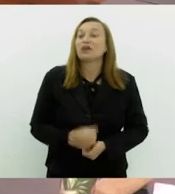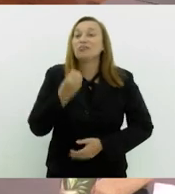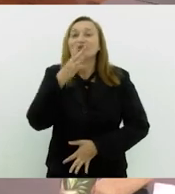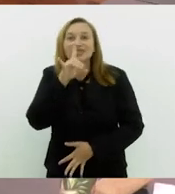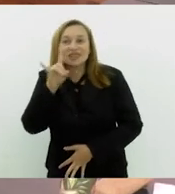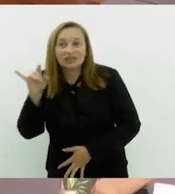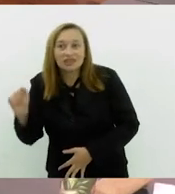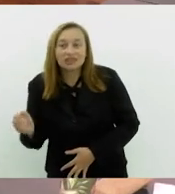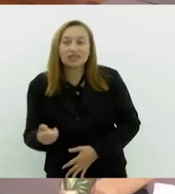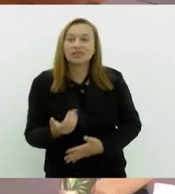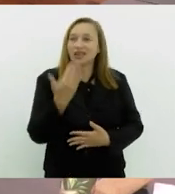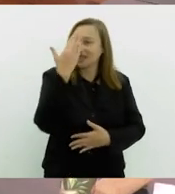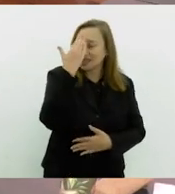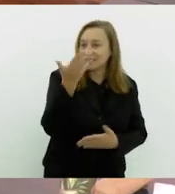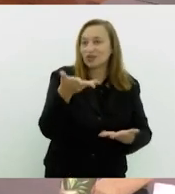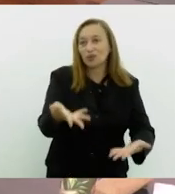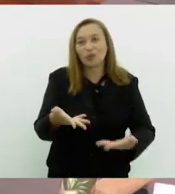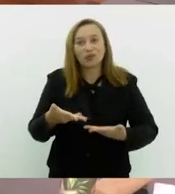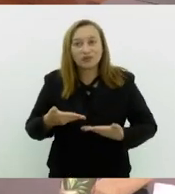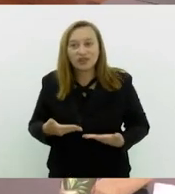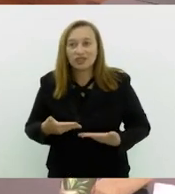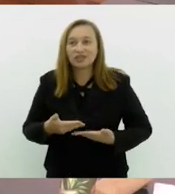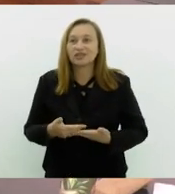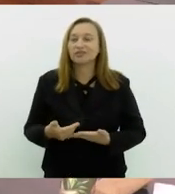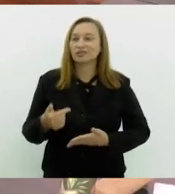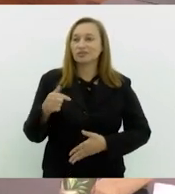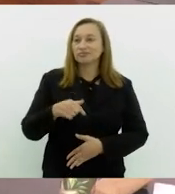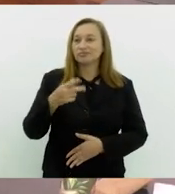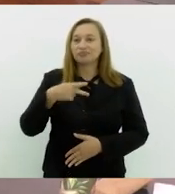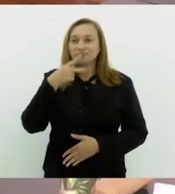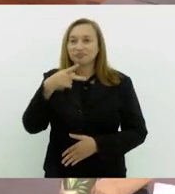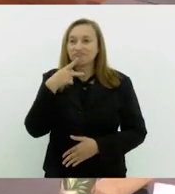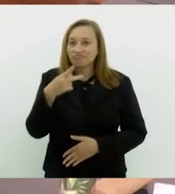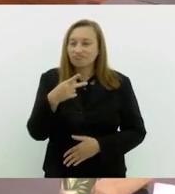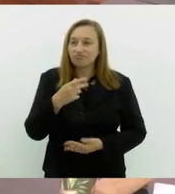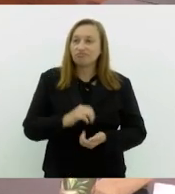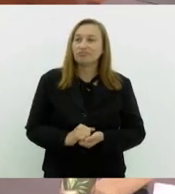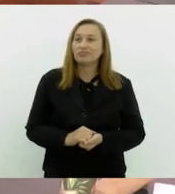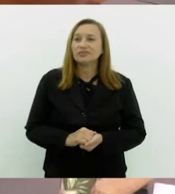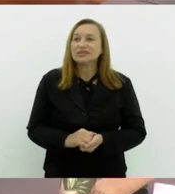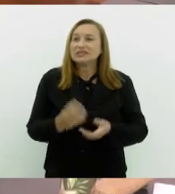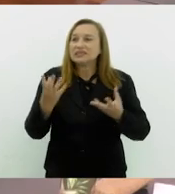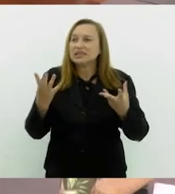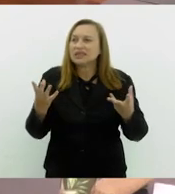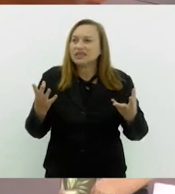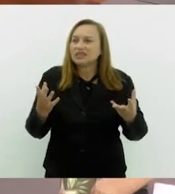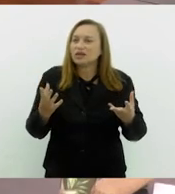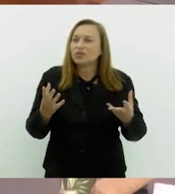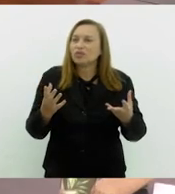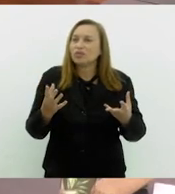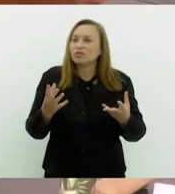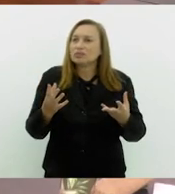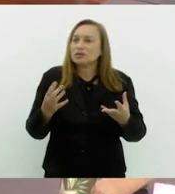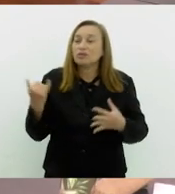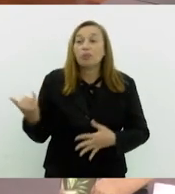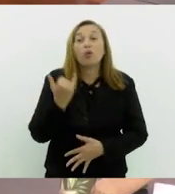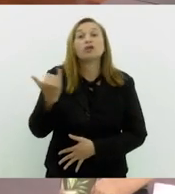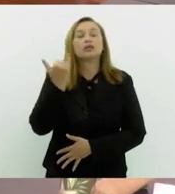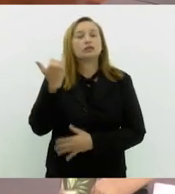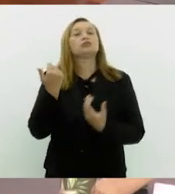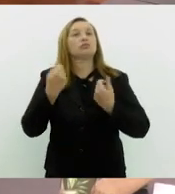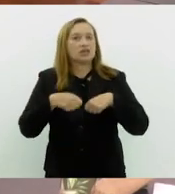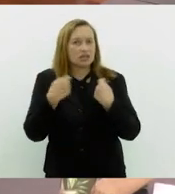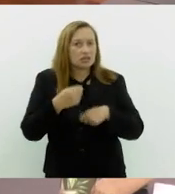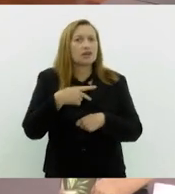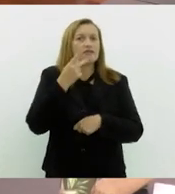dia. Primeiro, agradecer o convite para estar aqui falando de algo que é tão delicado, né? Mas algo que precisa ser falado